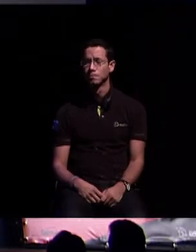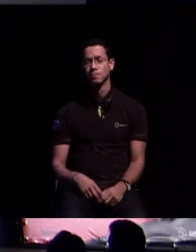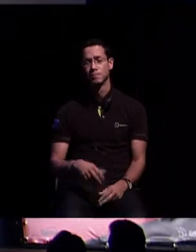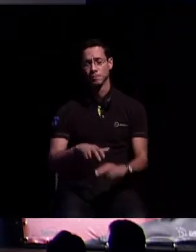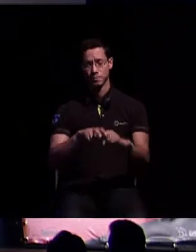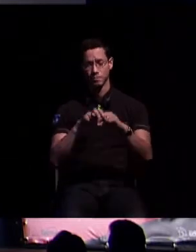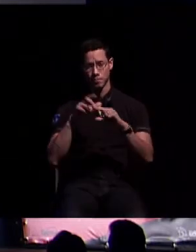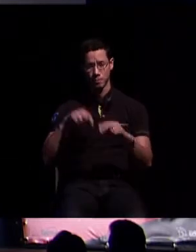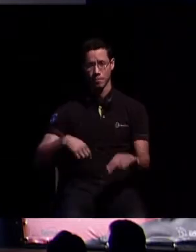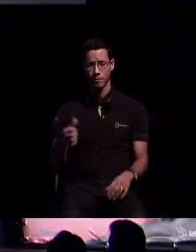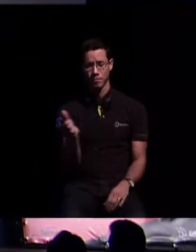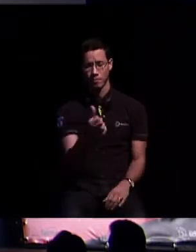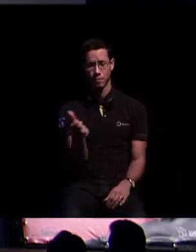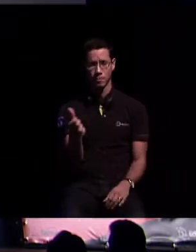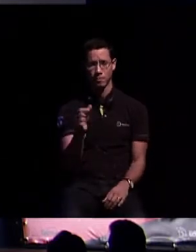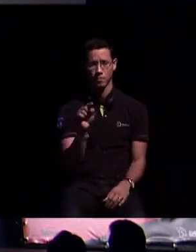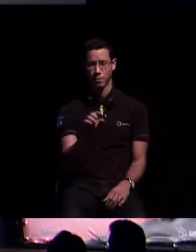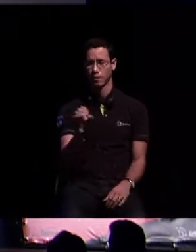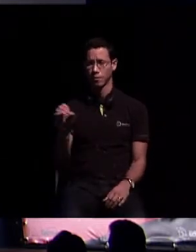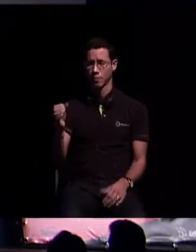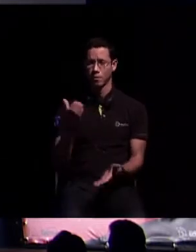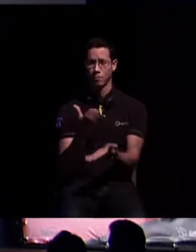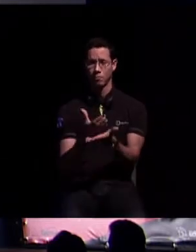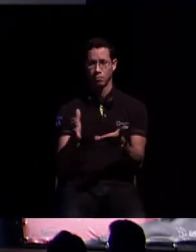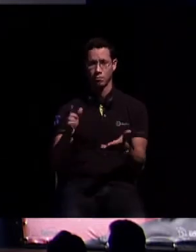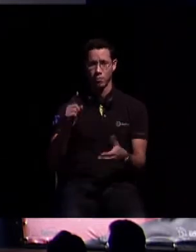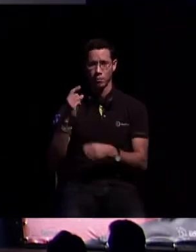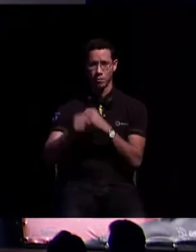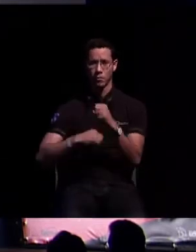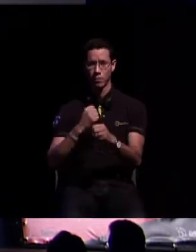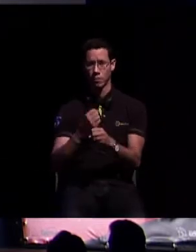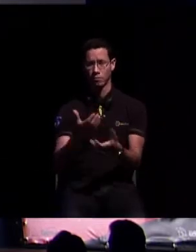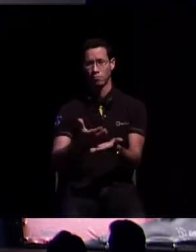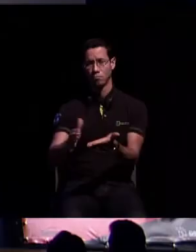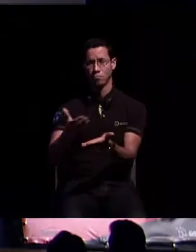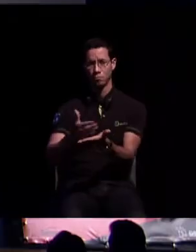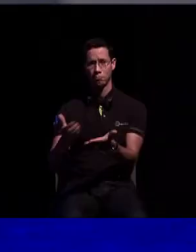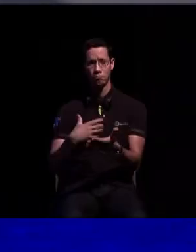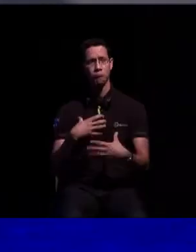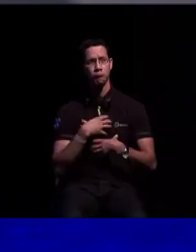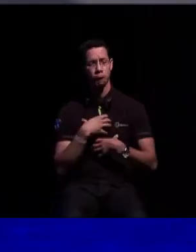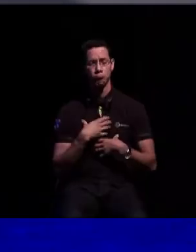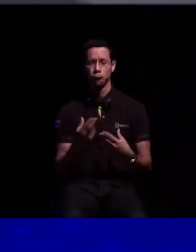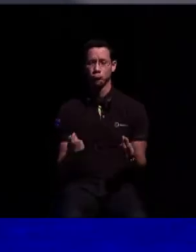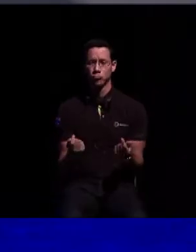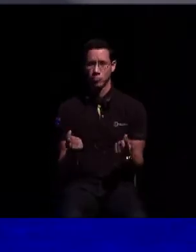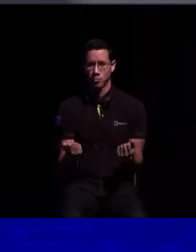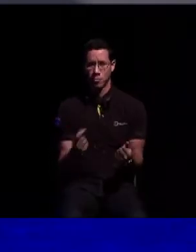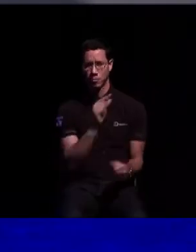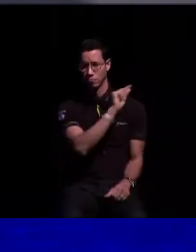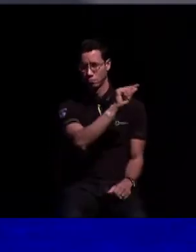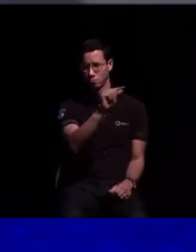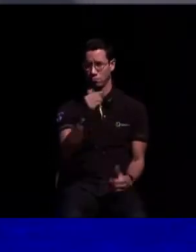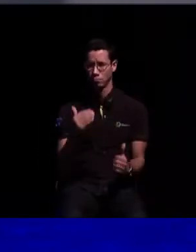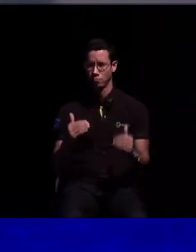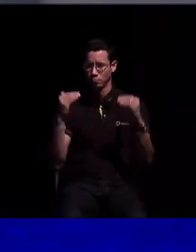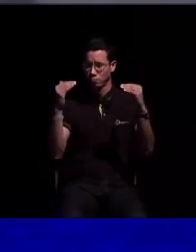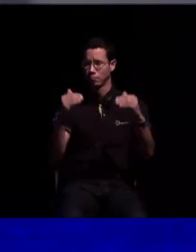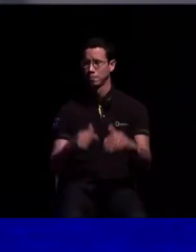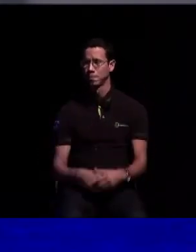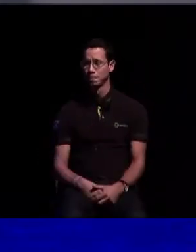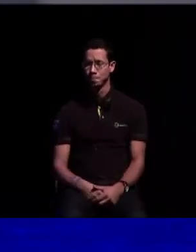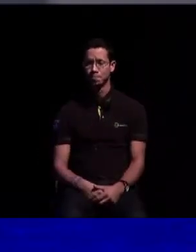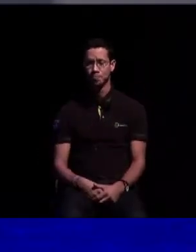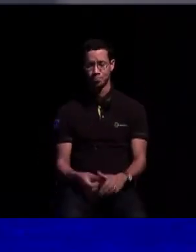66 mil excluídos ao ano. Isso não incomoda ninguém, né? O tema da corrupção,